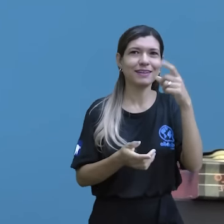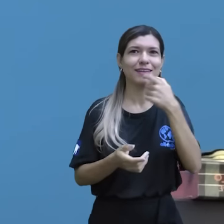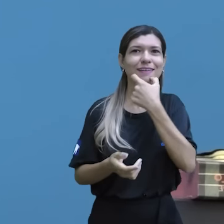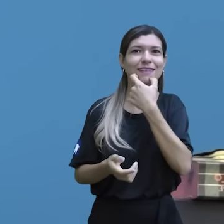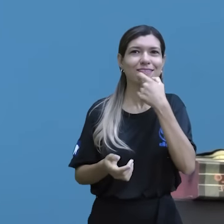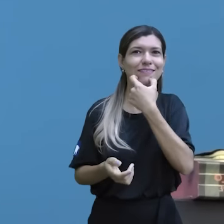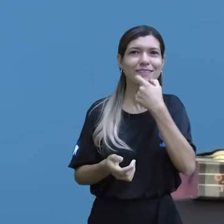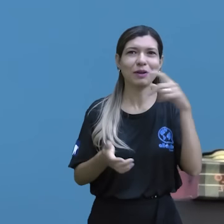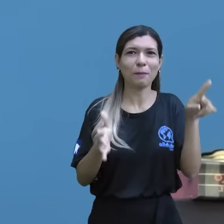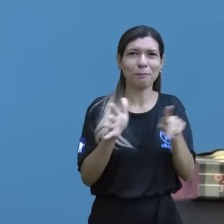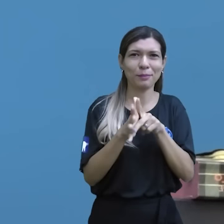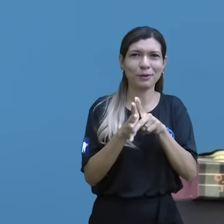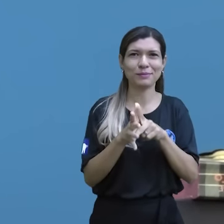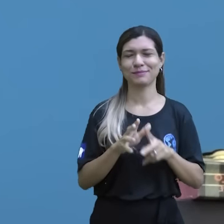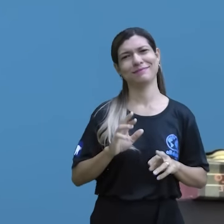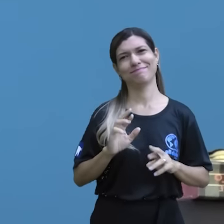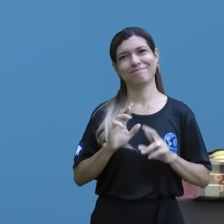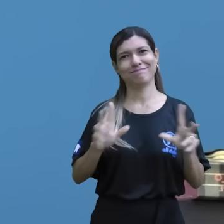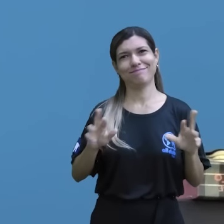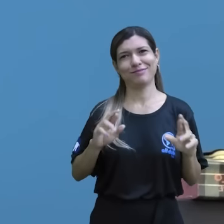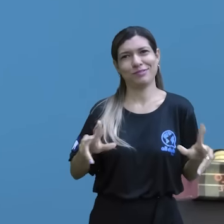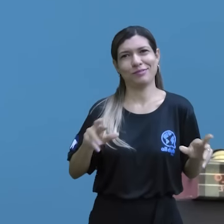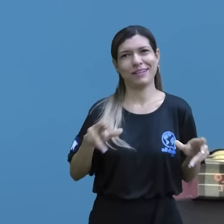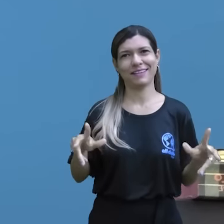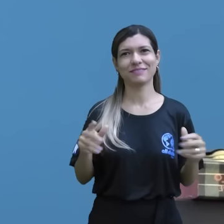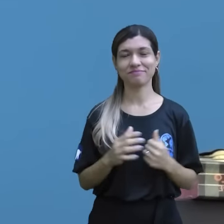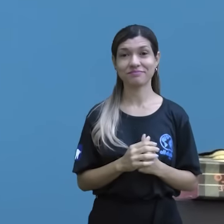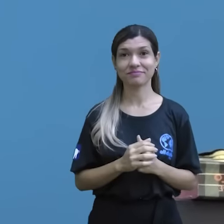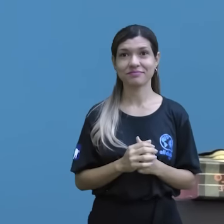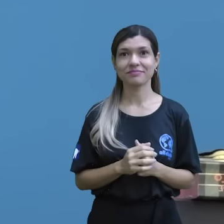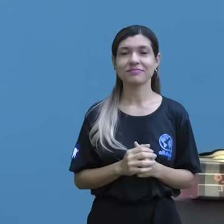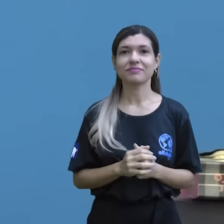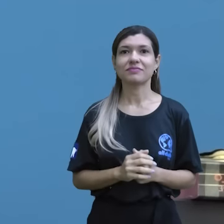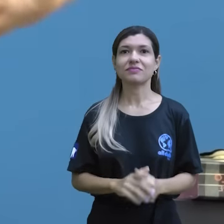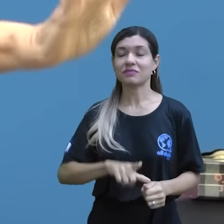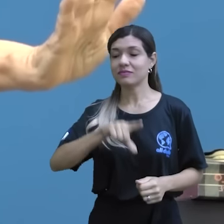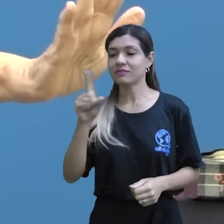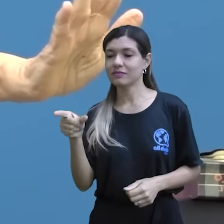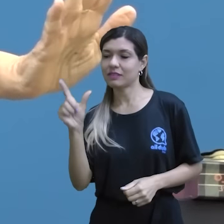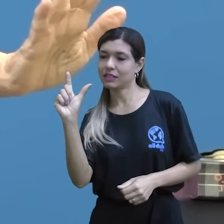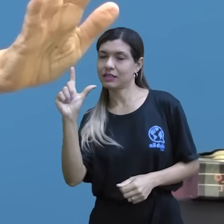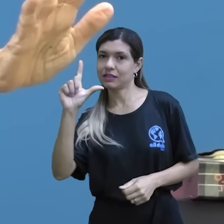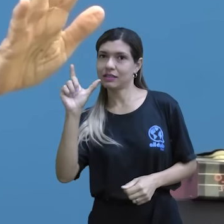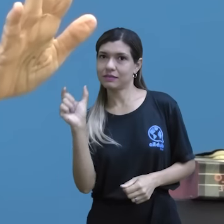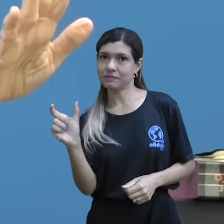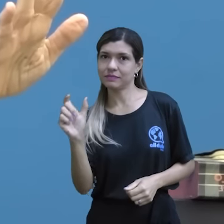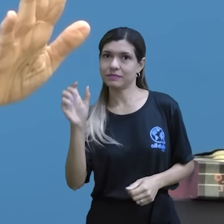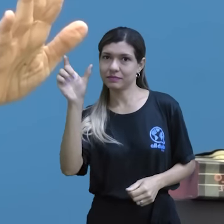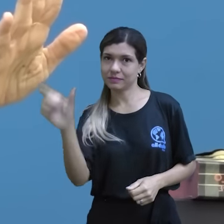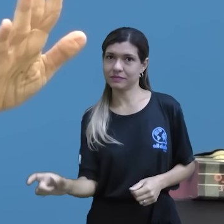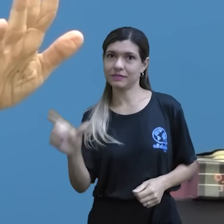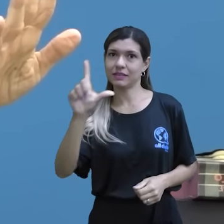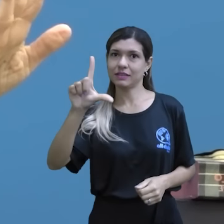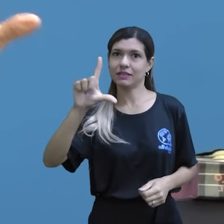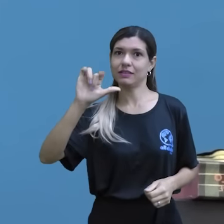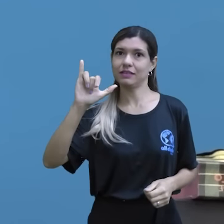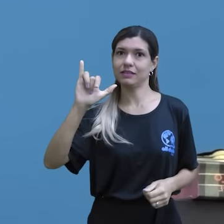que era branco, na linha divisória dos subúrbios, porque chegando, passando a central do Brasil, ele era